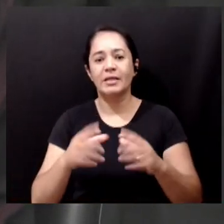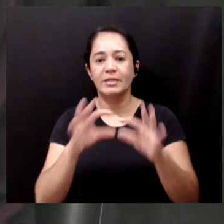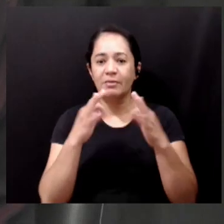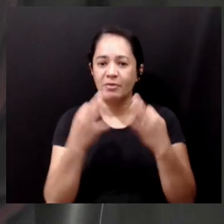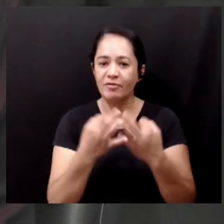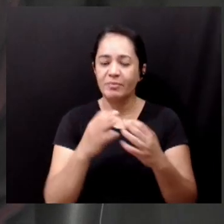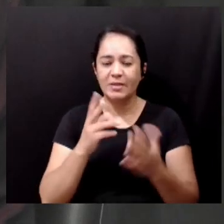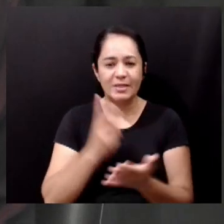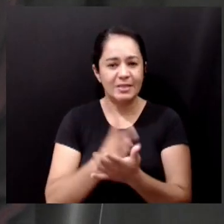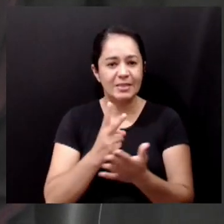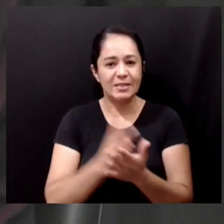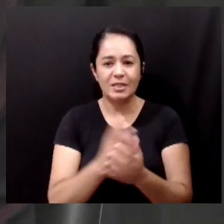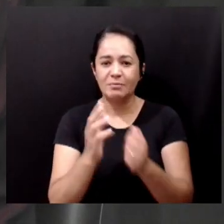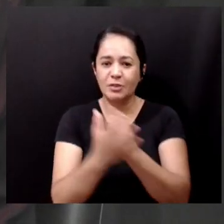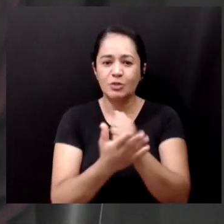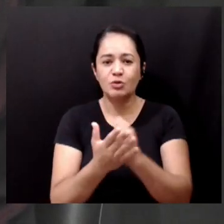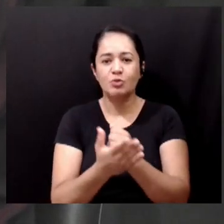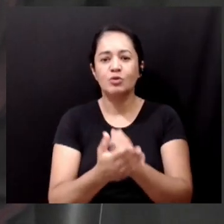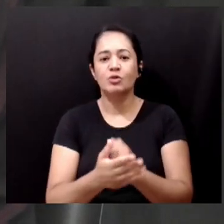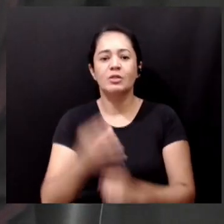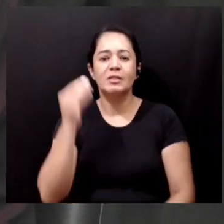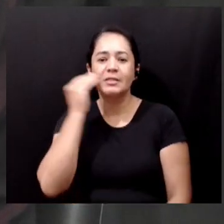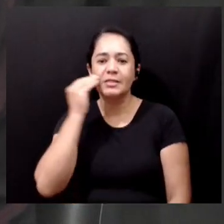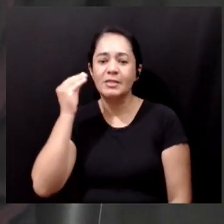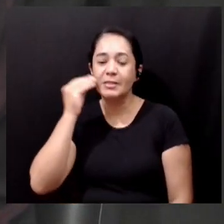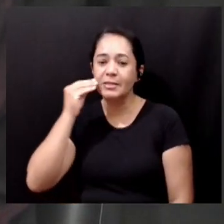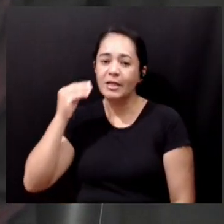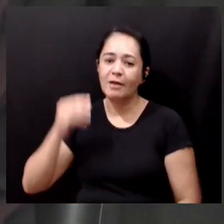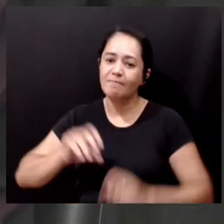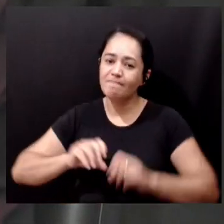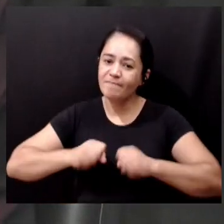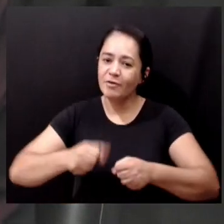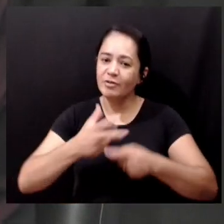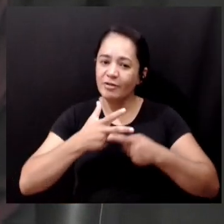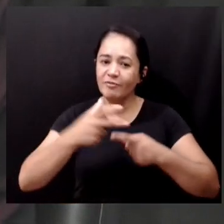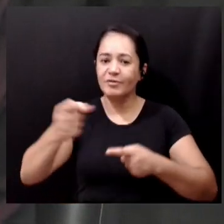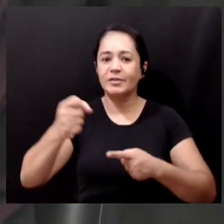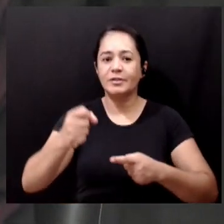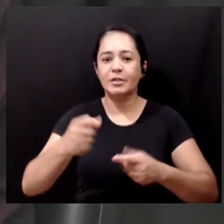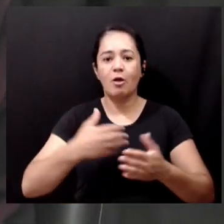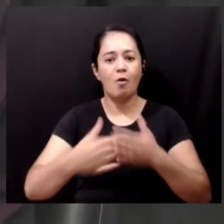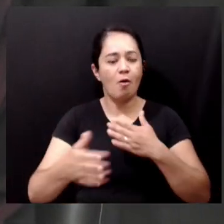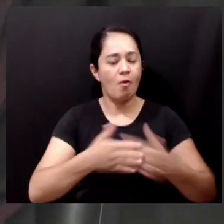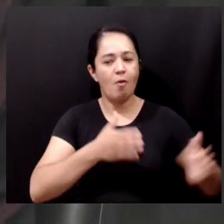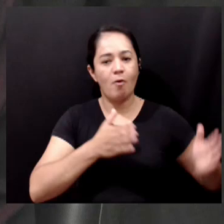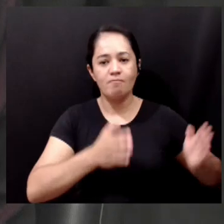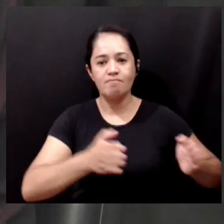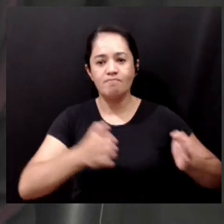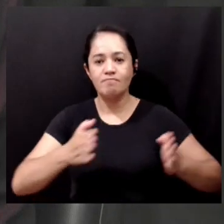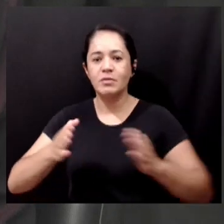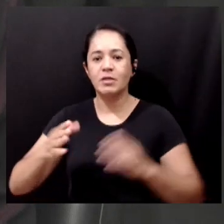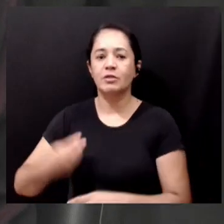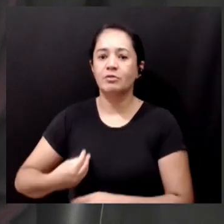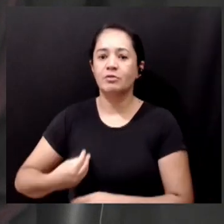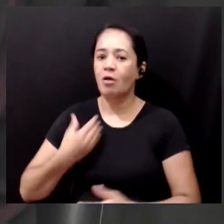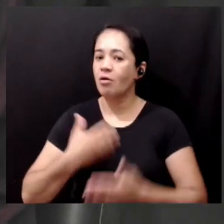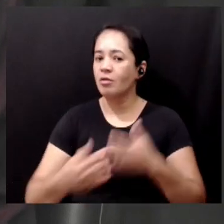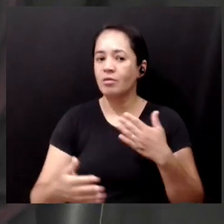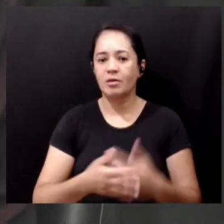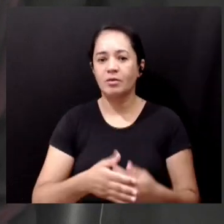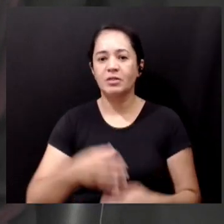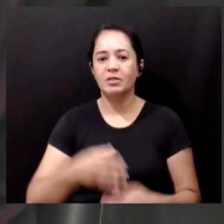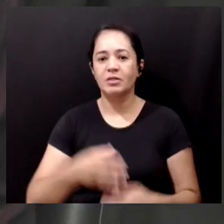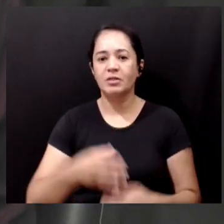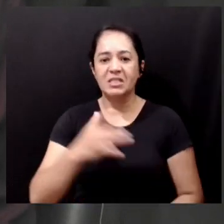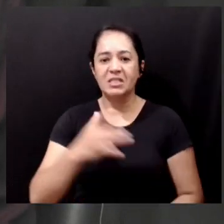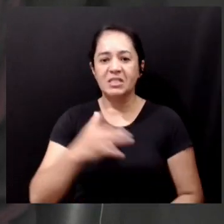e superar todas as fases das nossas vidas. Seja ela qual for, seja de saúde, financeira. Eu